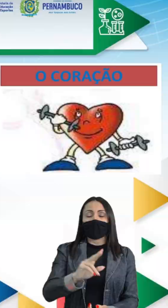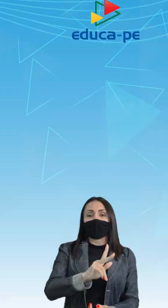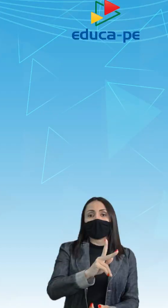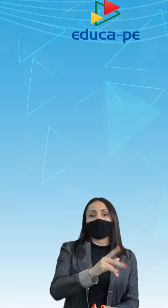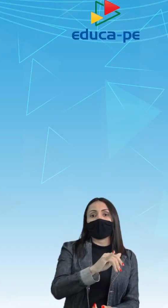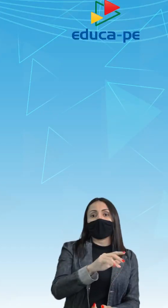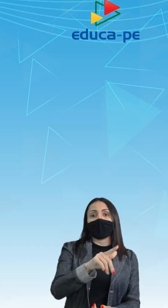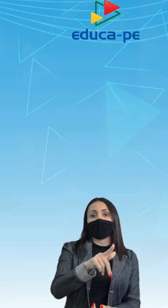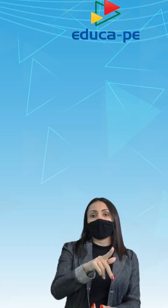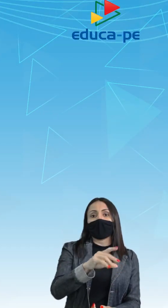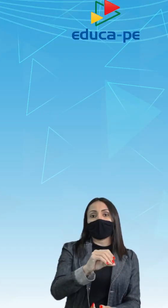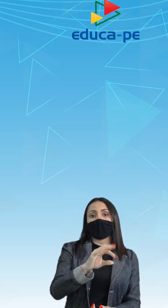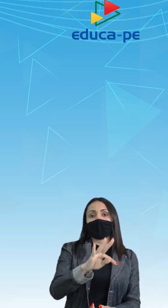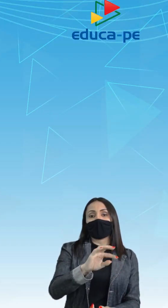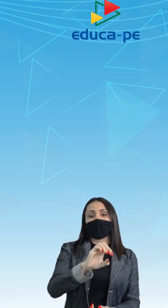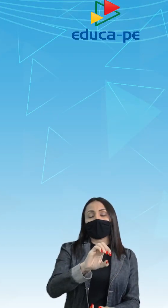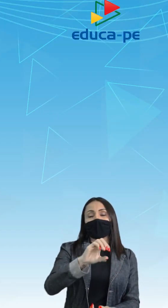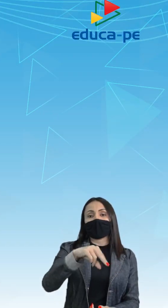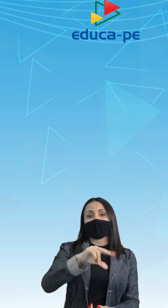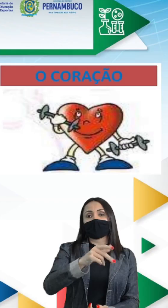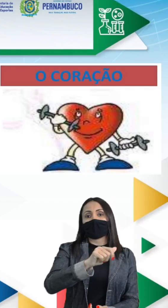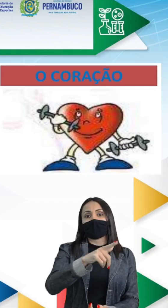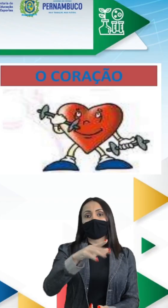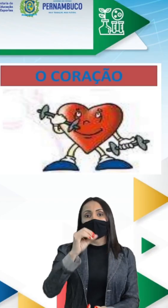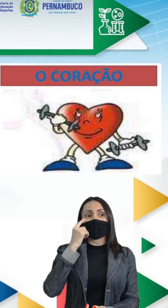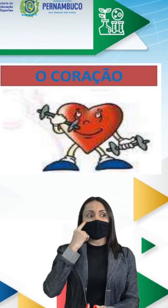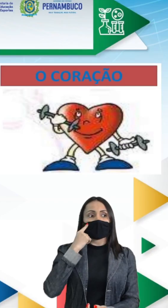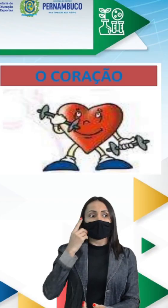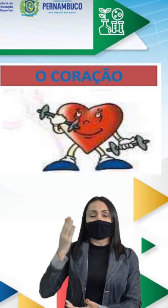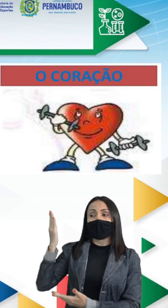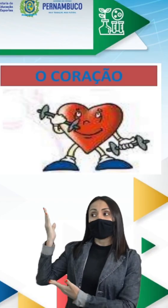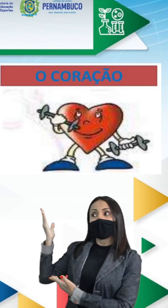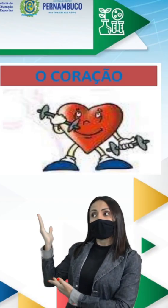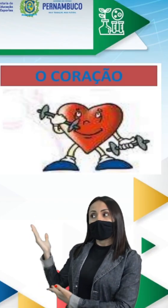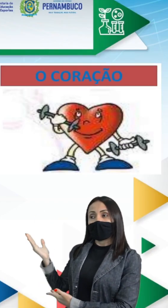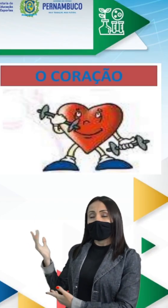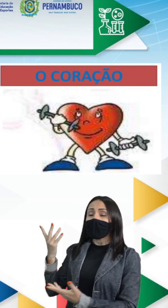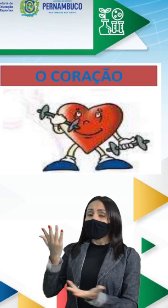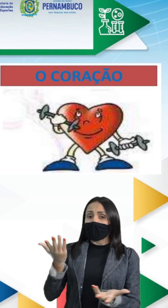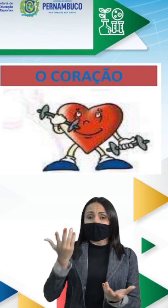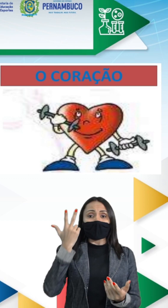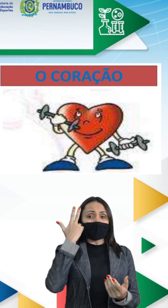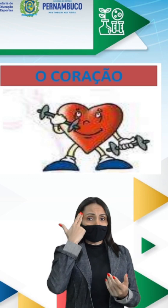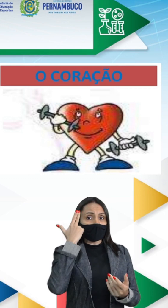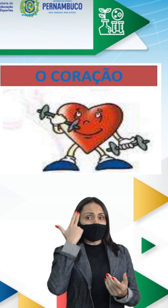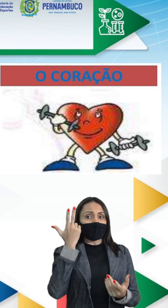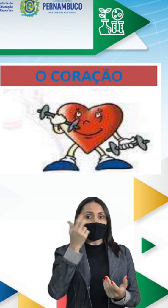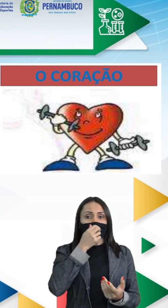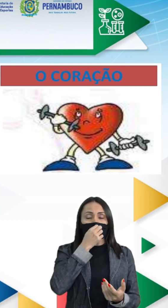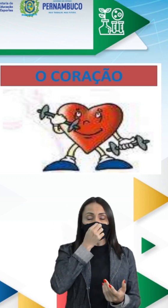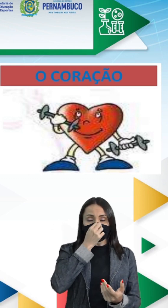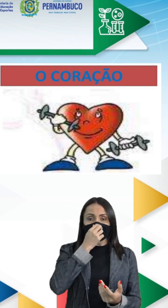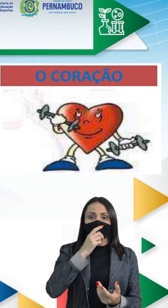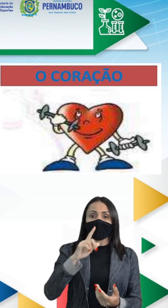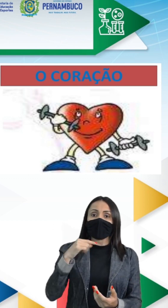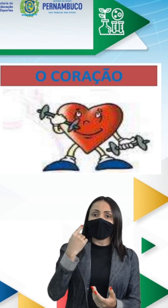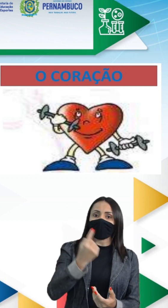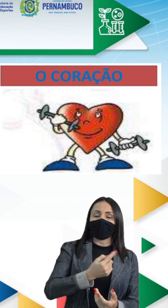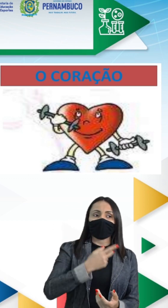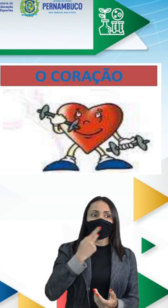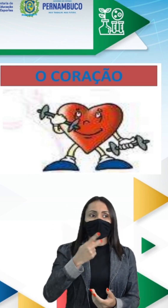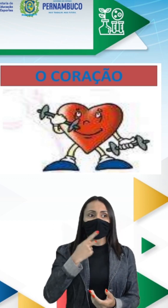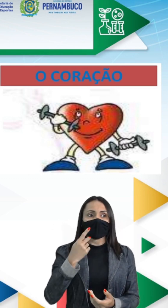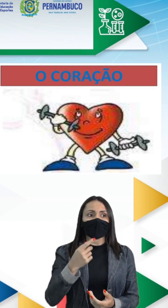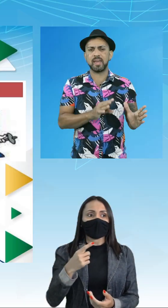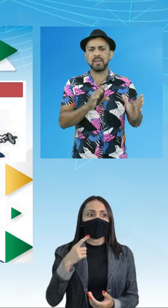hipotensão. Se liga aí nesses dados, quando a pressão ela está normal, ou seja, a gente diz,